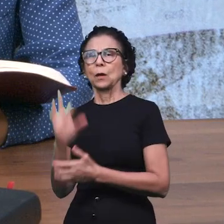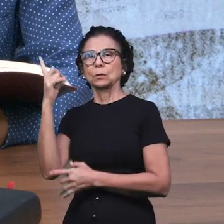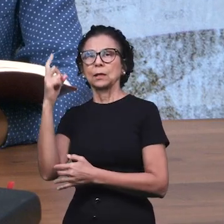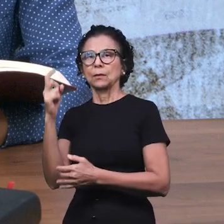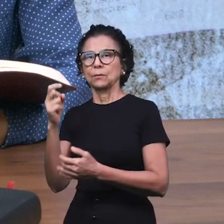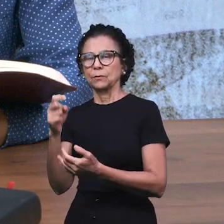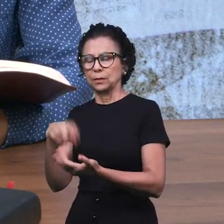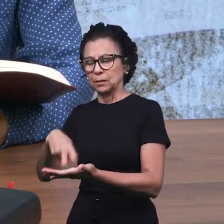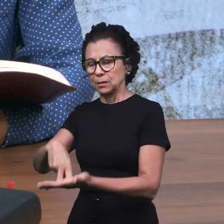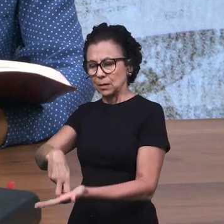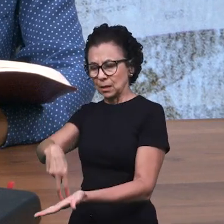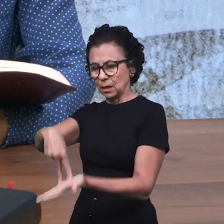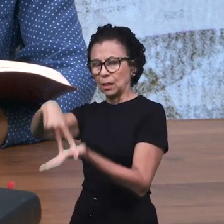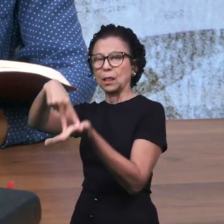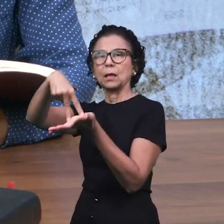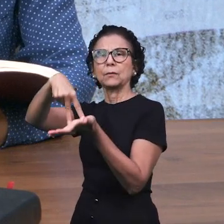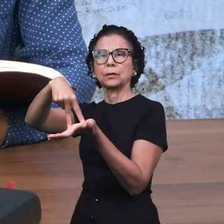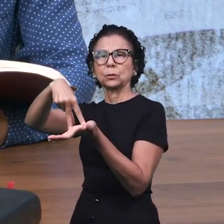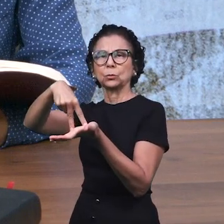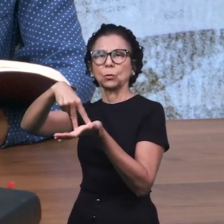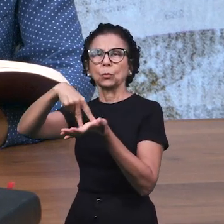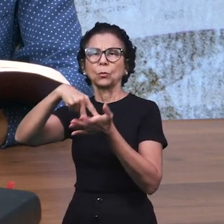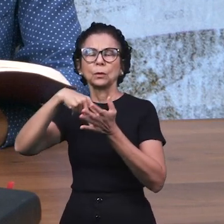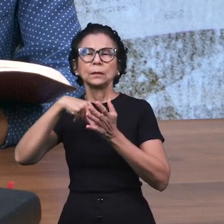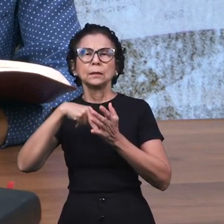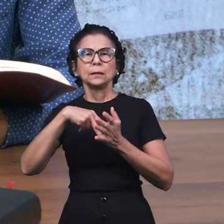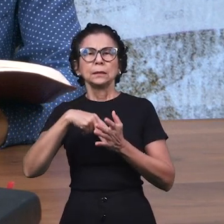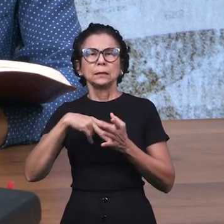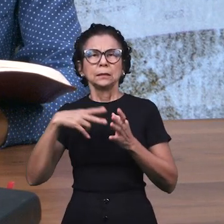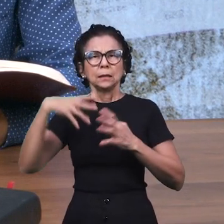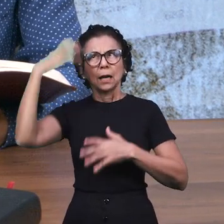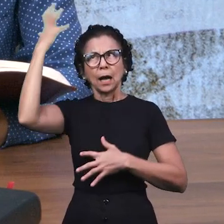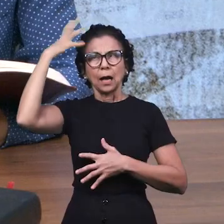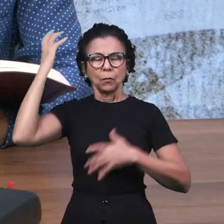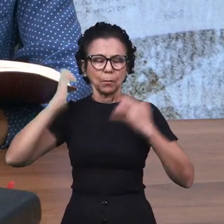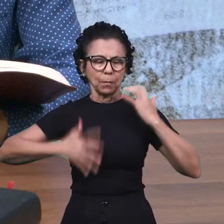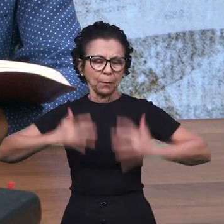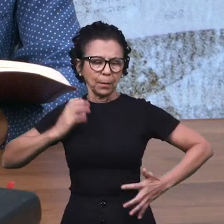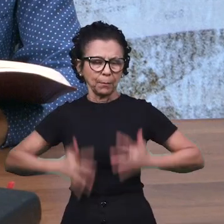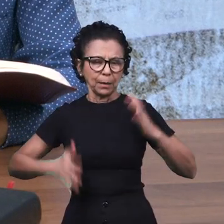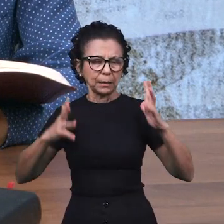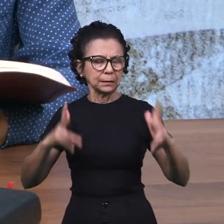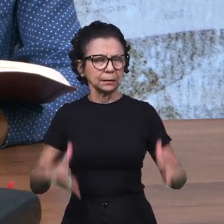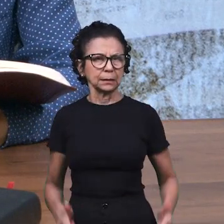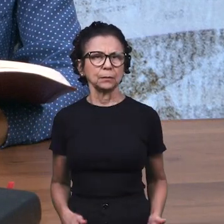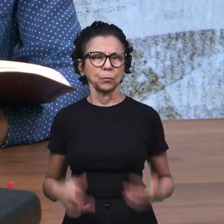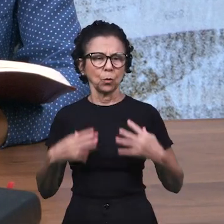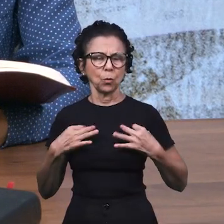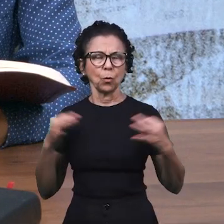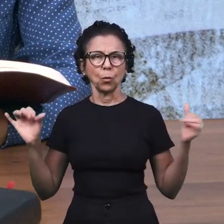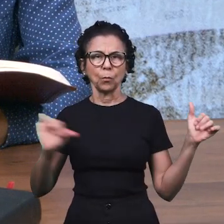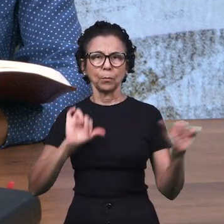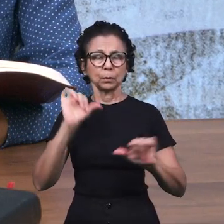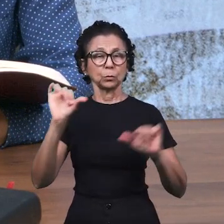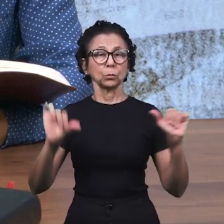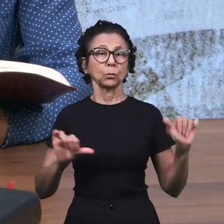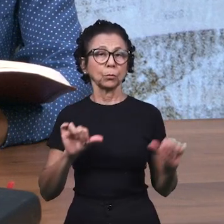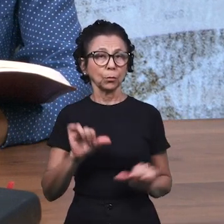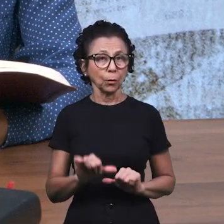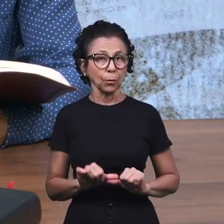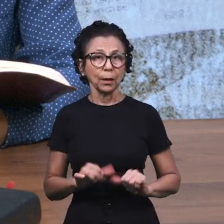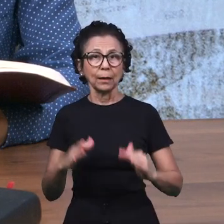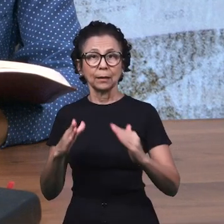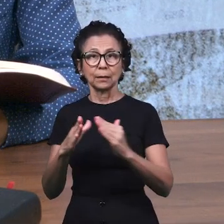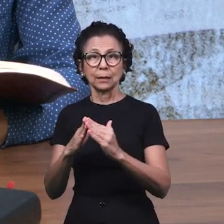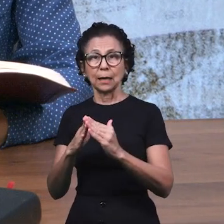terra e se lavou, e se ungiu, e mudou de vestidos, e entrou na casa do Senhor e